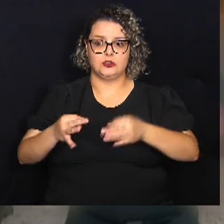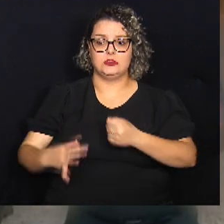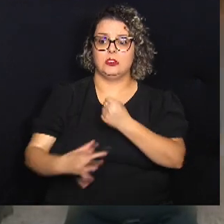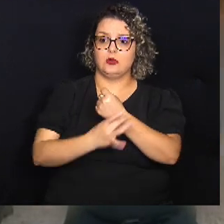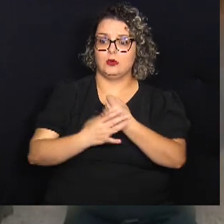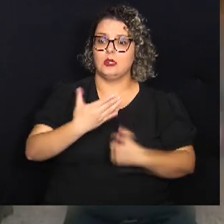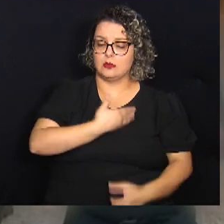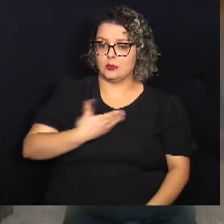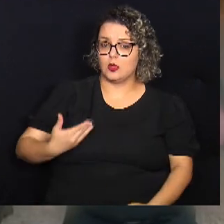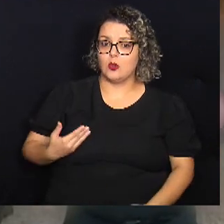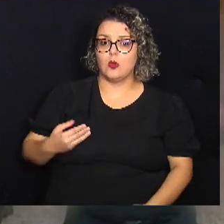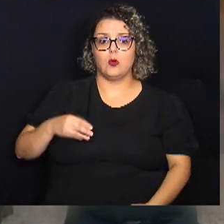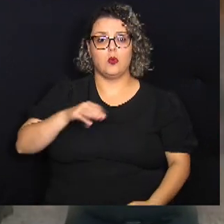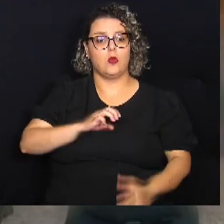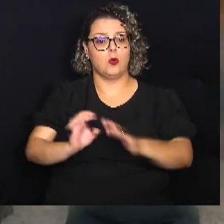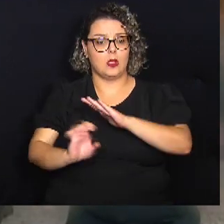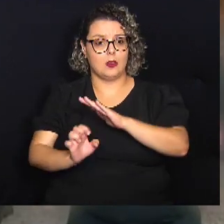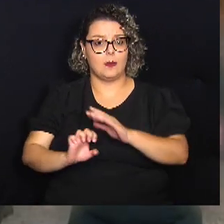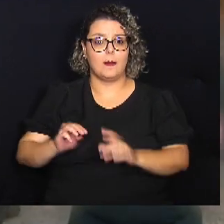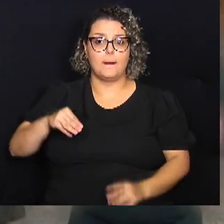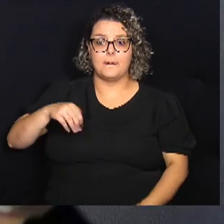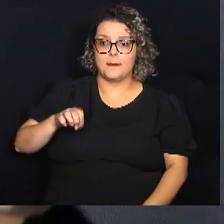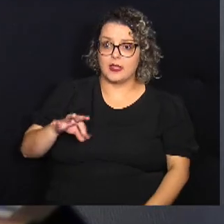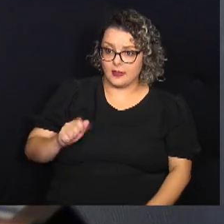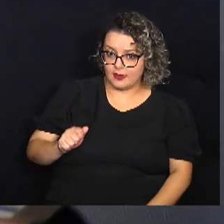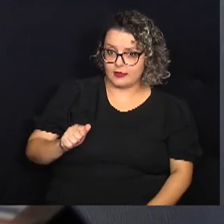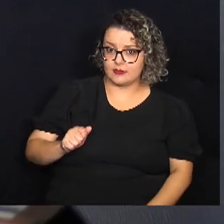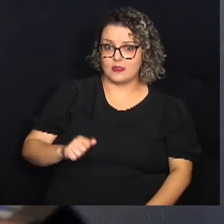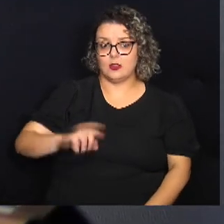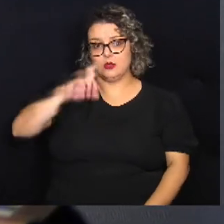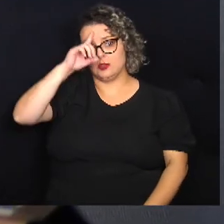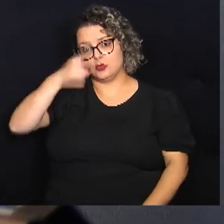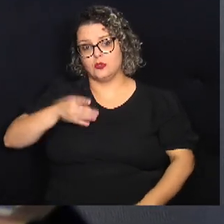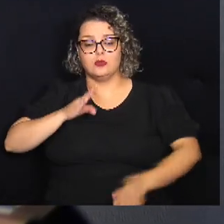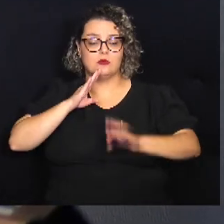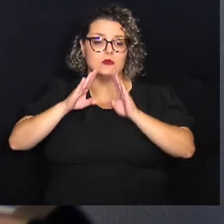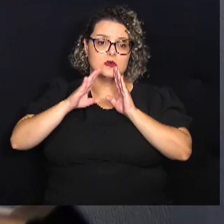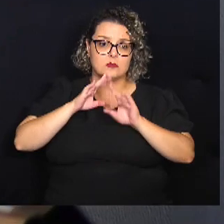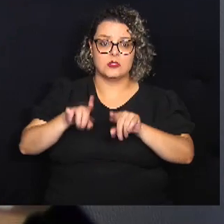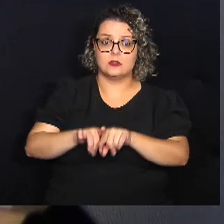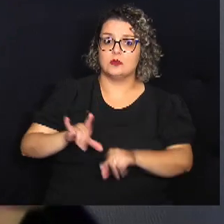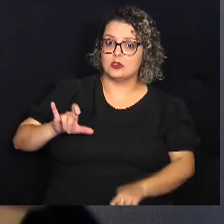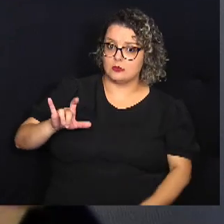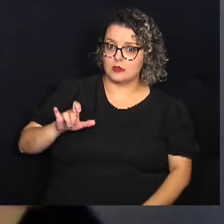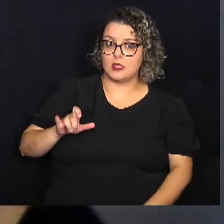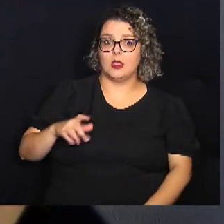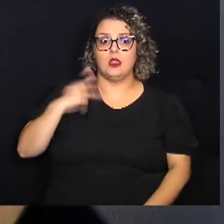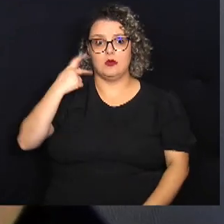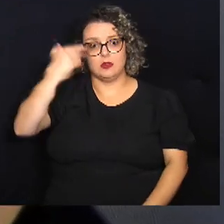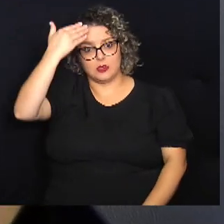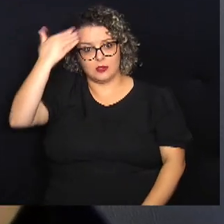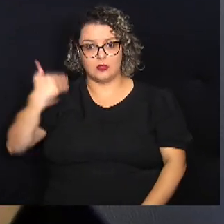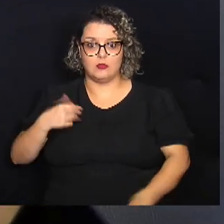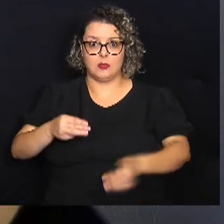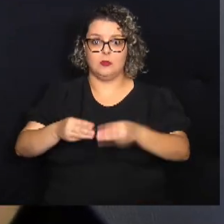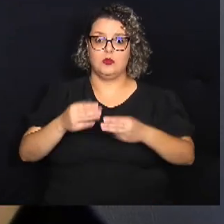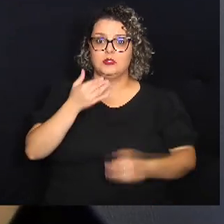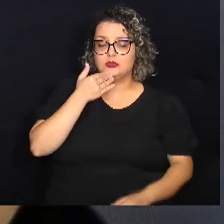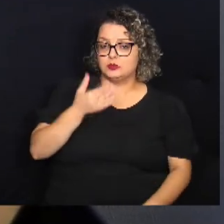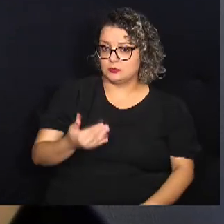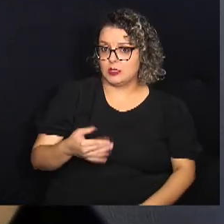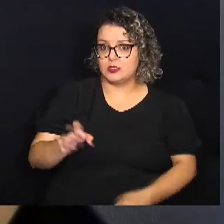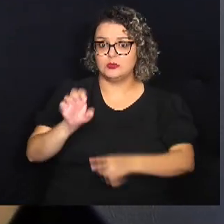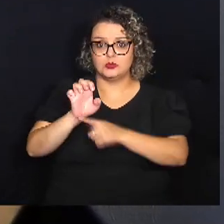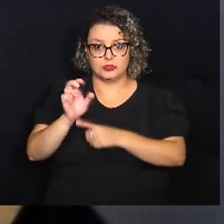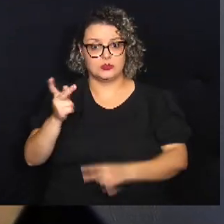empresa Meta, dona do Facebook e Instagram. A vereadora Débora Palermo fez uma moção de apelo para que o Estado